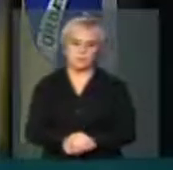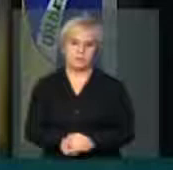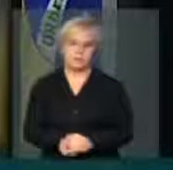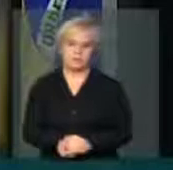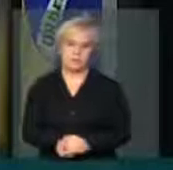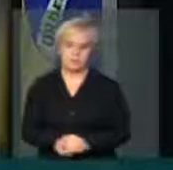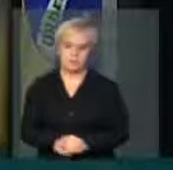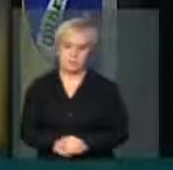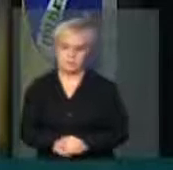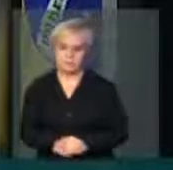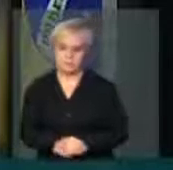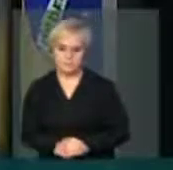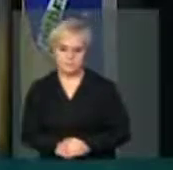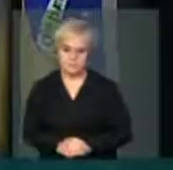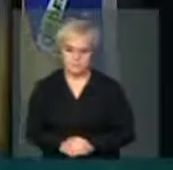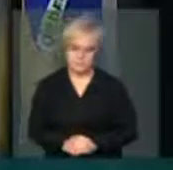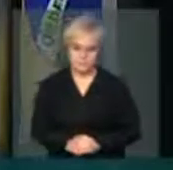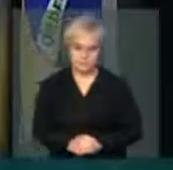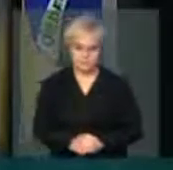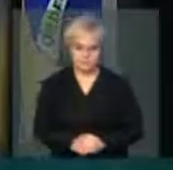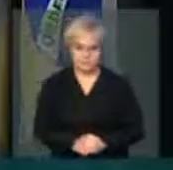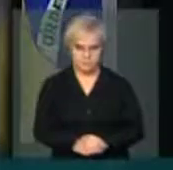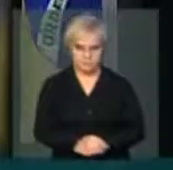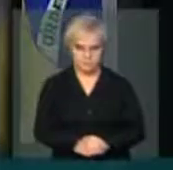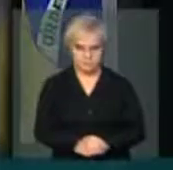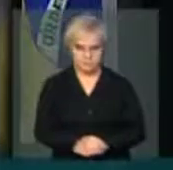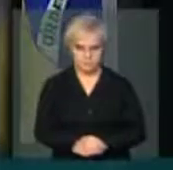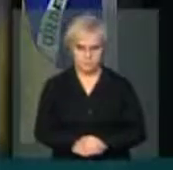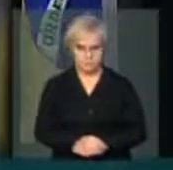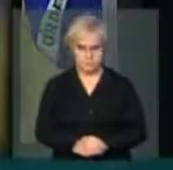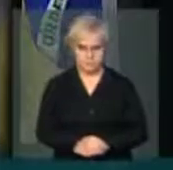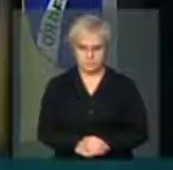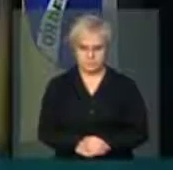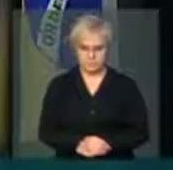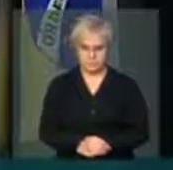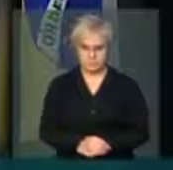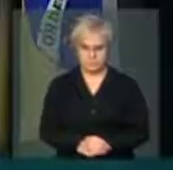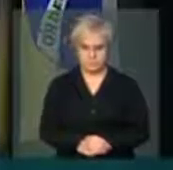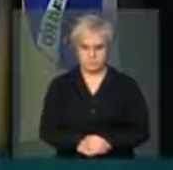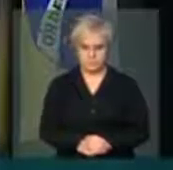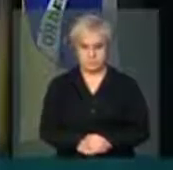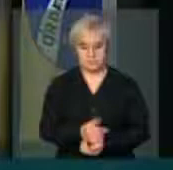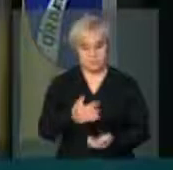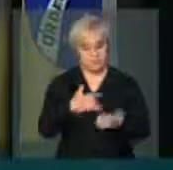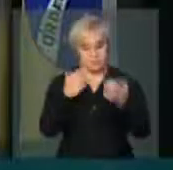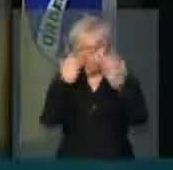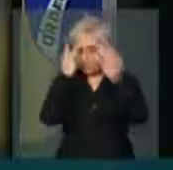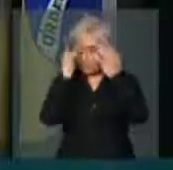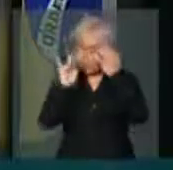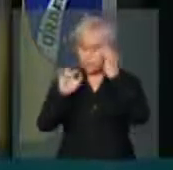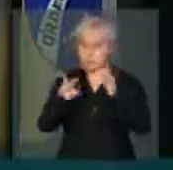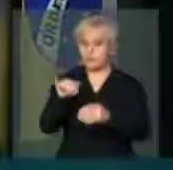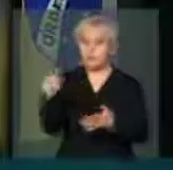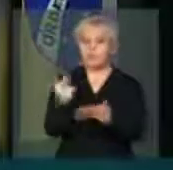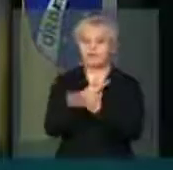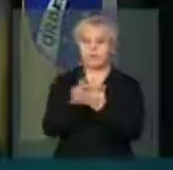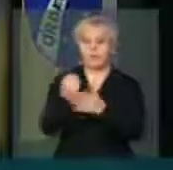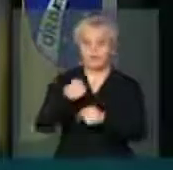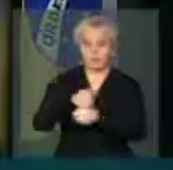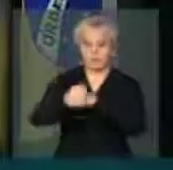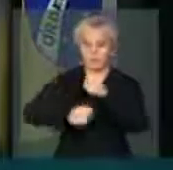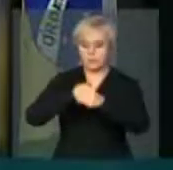de 2015, e 2015 já é um ano perdido. Não sei o que virá nos anos